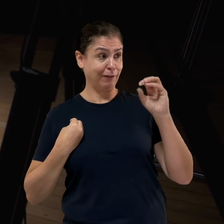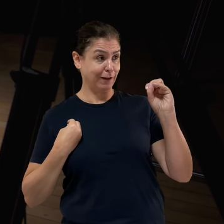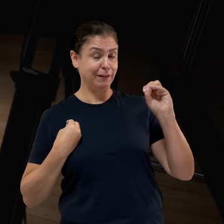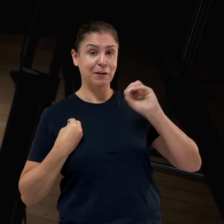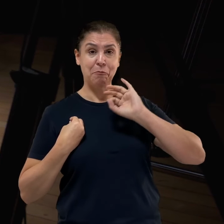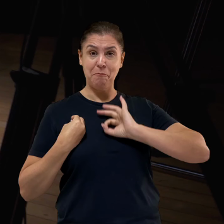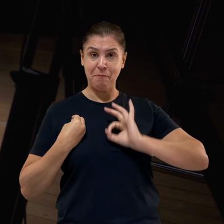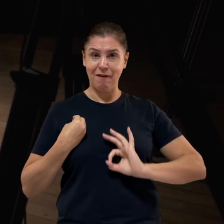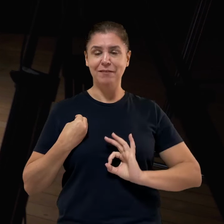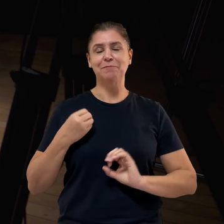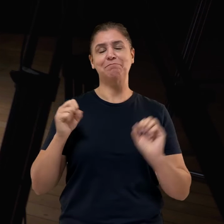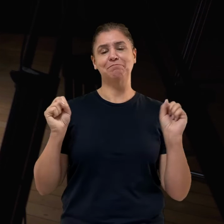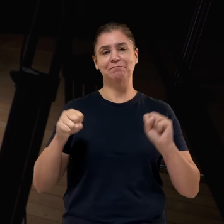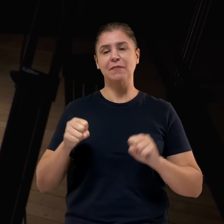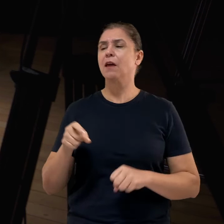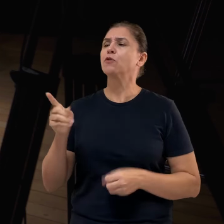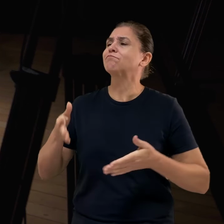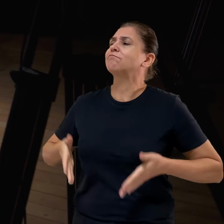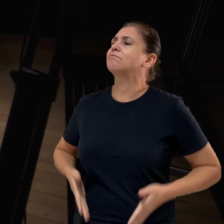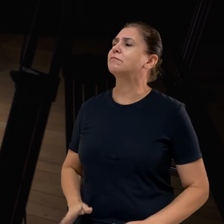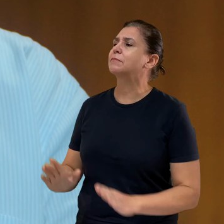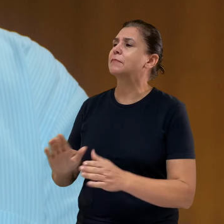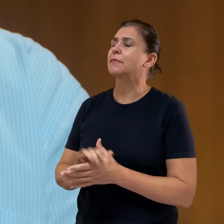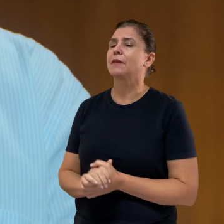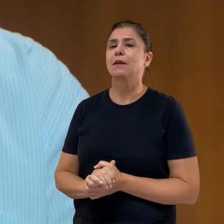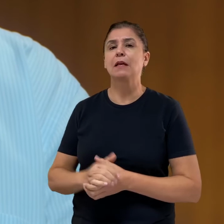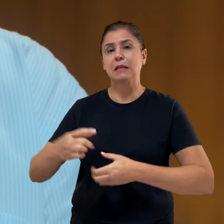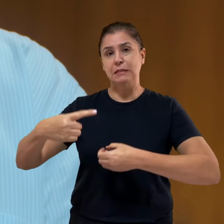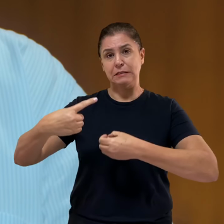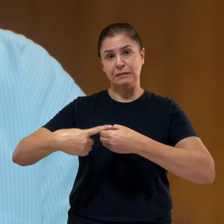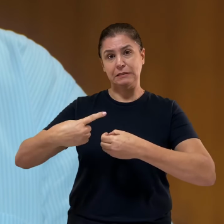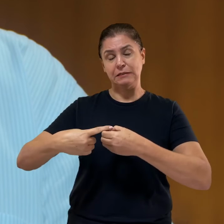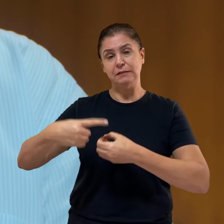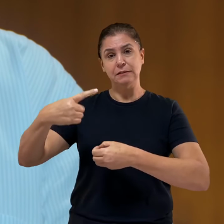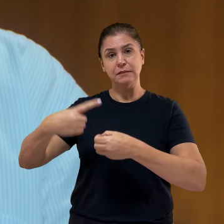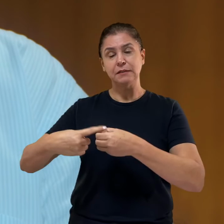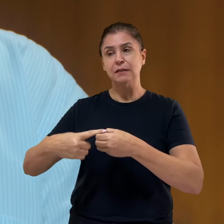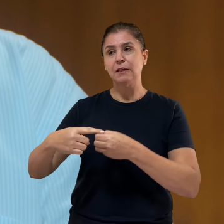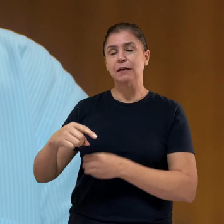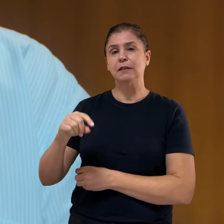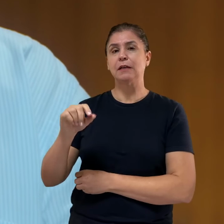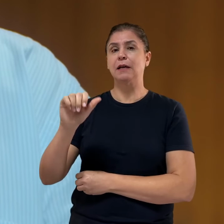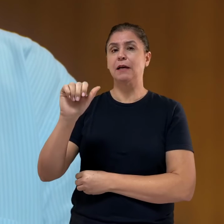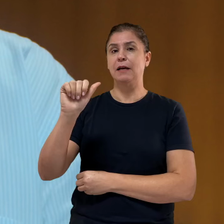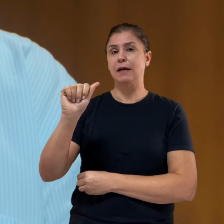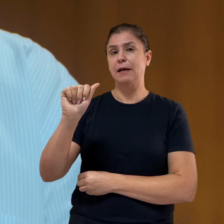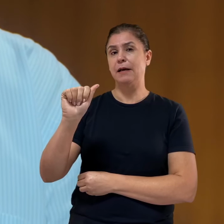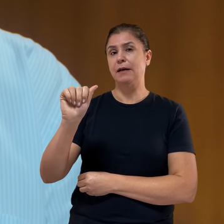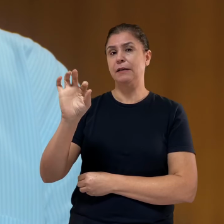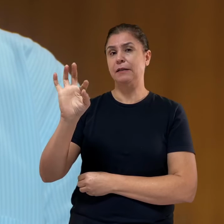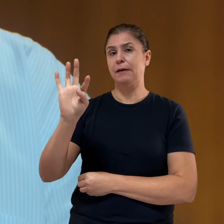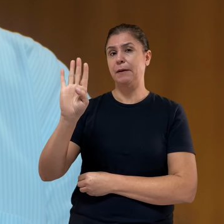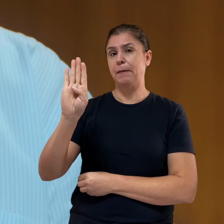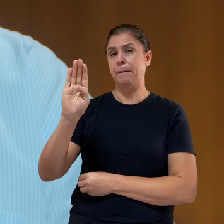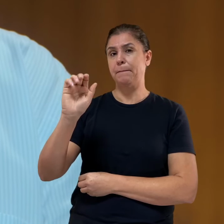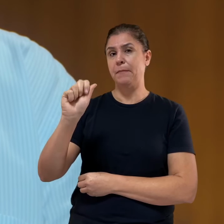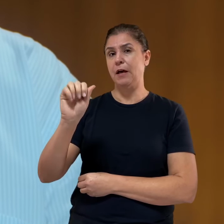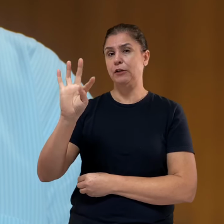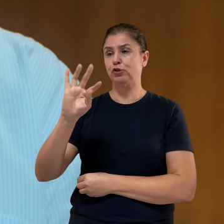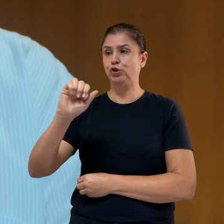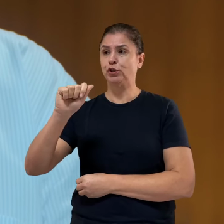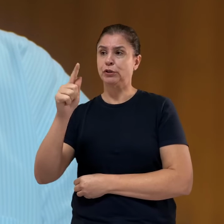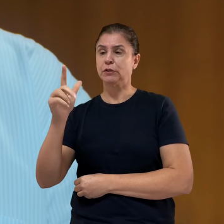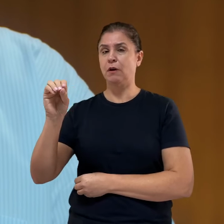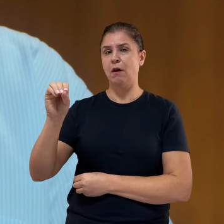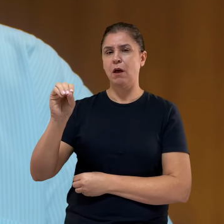30 de padre. Exatamente. Nasceu em que cidade? Eu nasci na cidade de Abateá, né? Assim